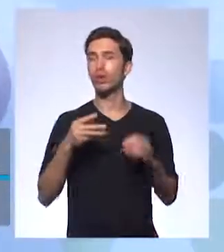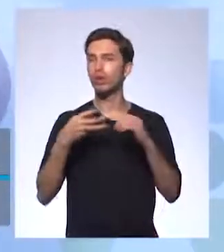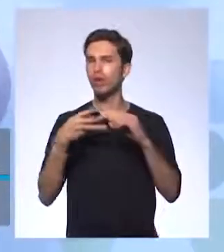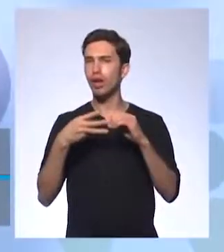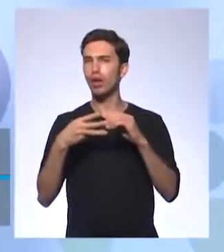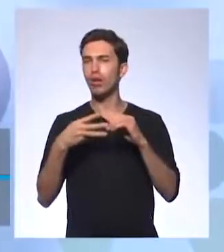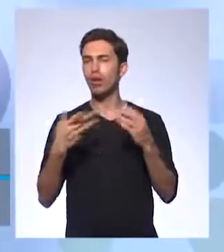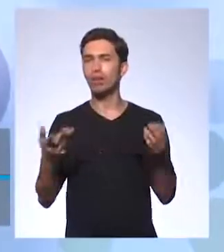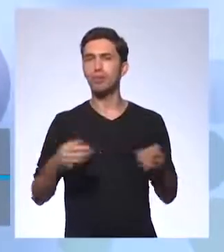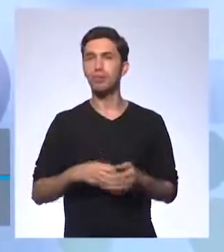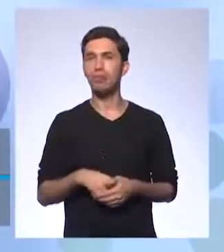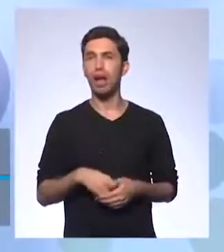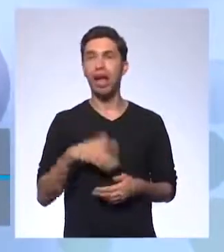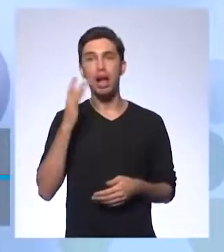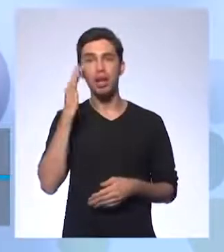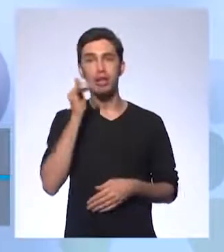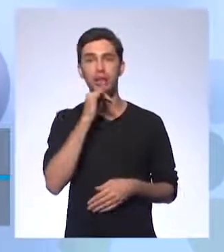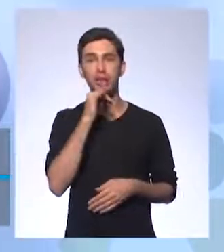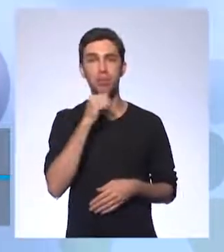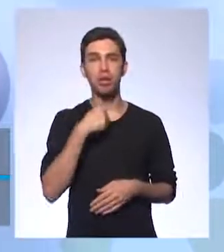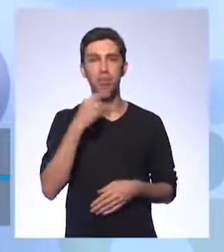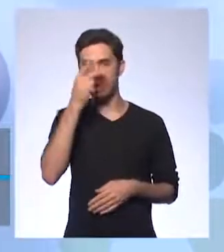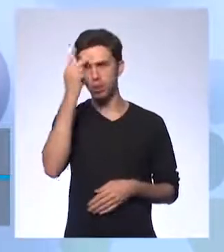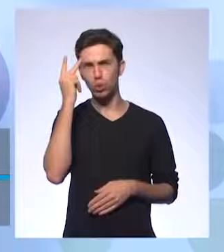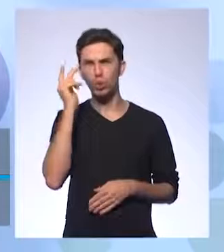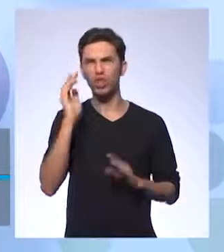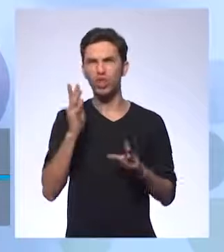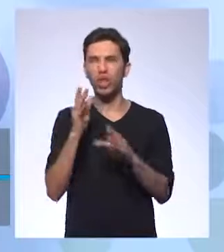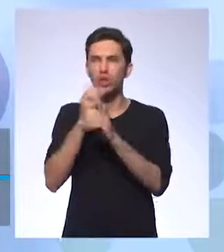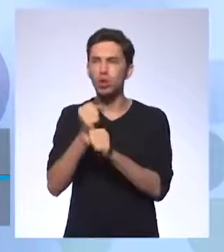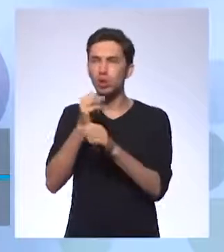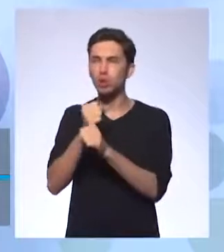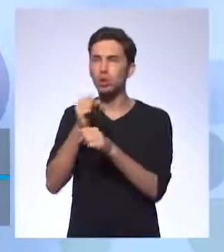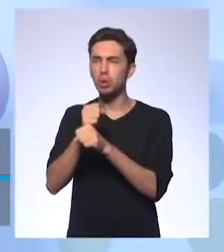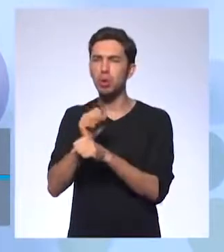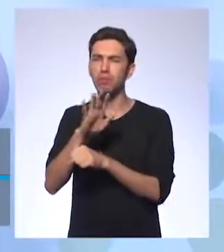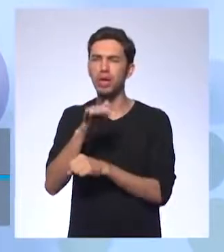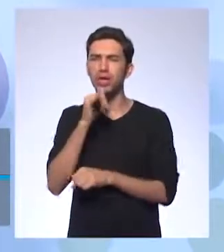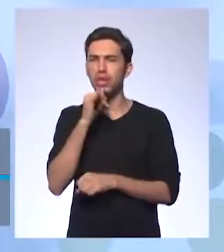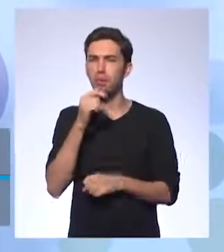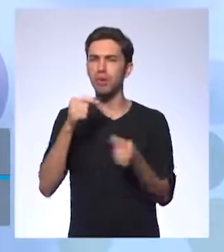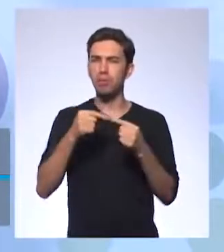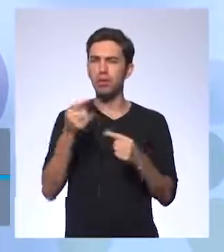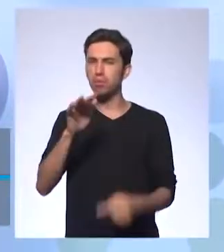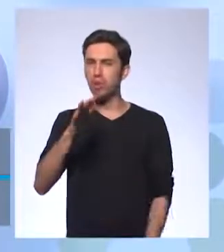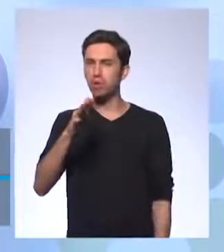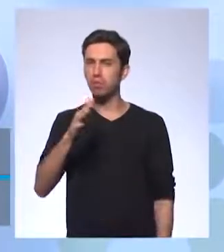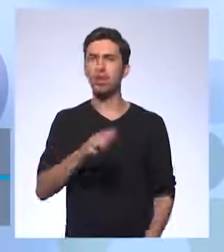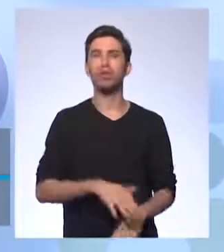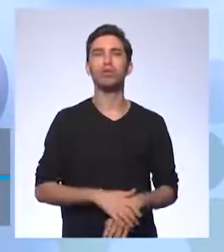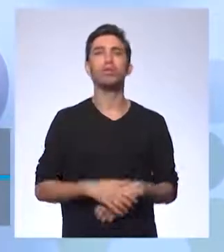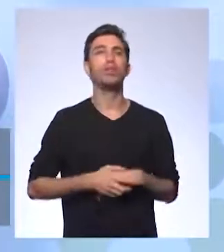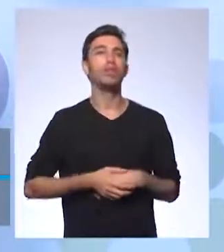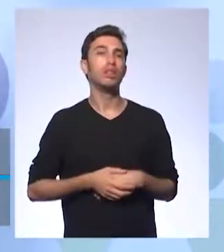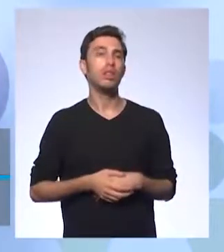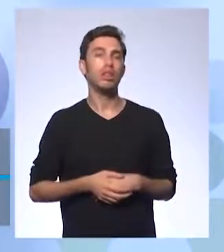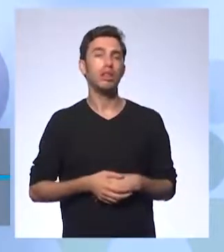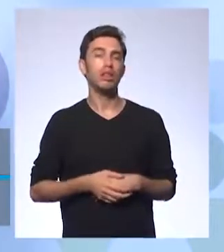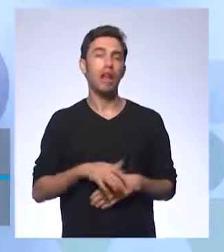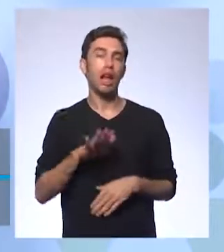deve até haver alguém que já contou a quantidade, mas esses números vai ser sempre aproximado. Mas, agora você imagina,